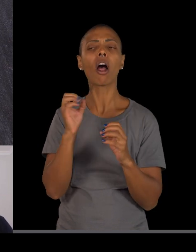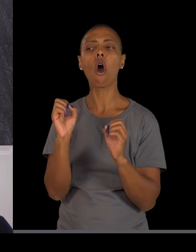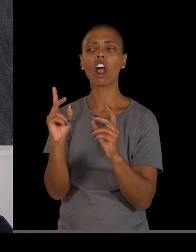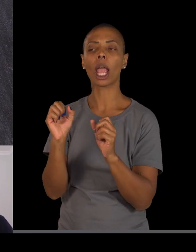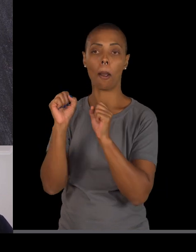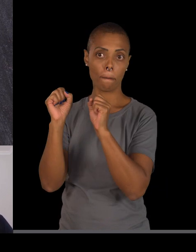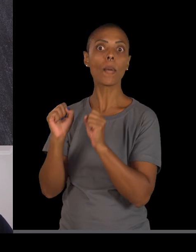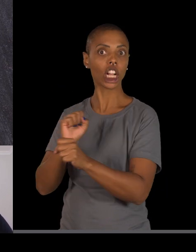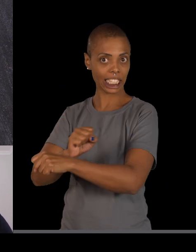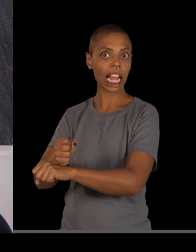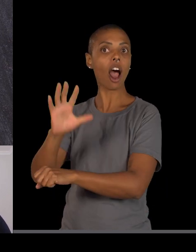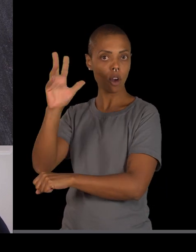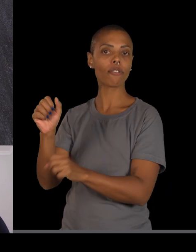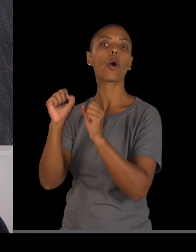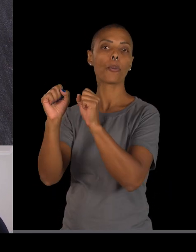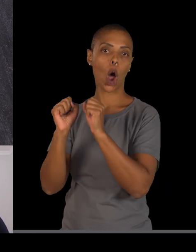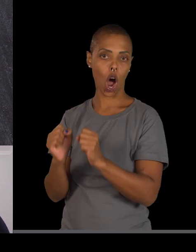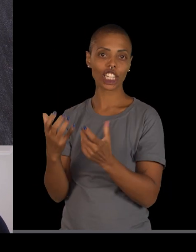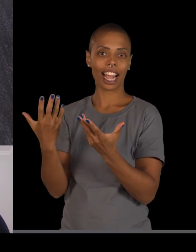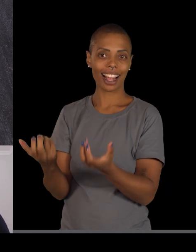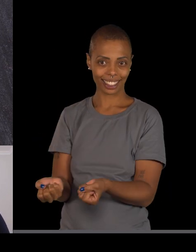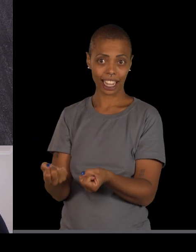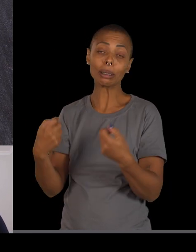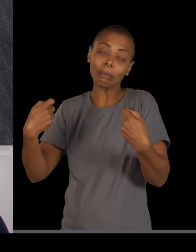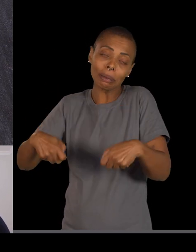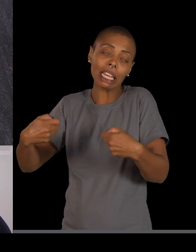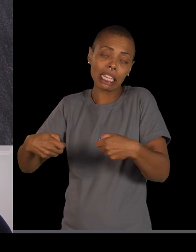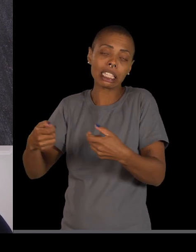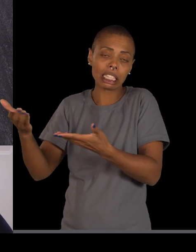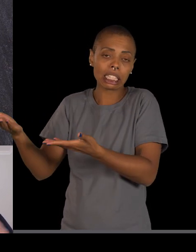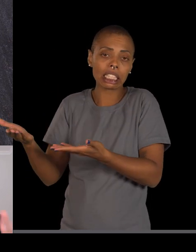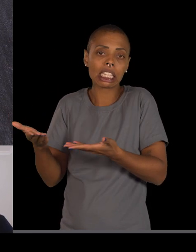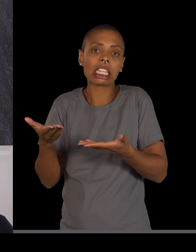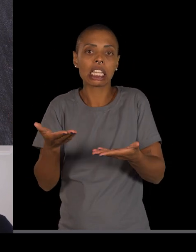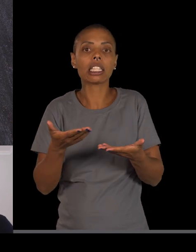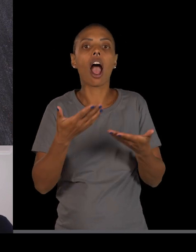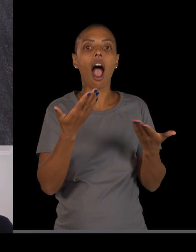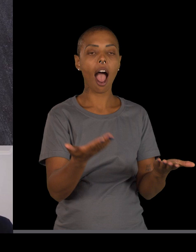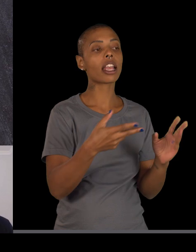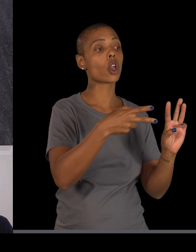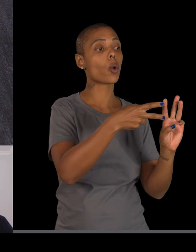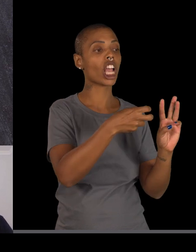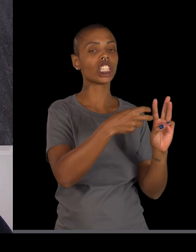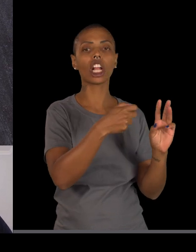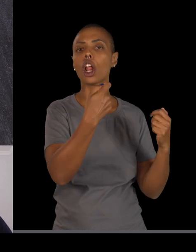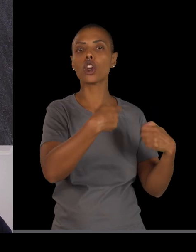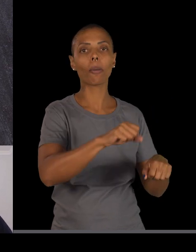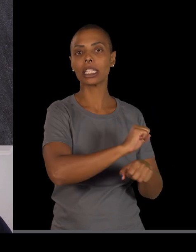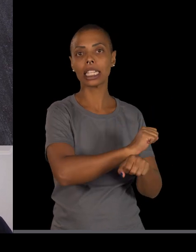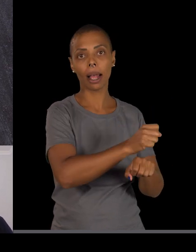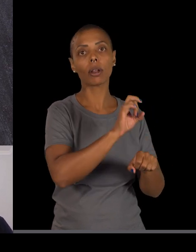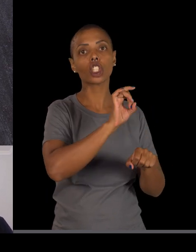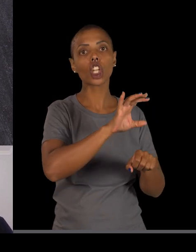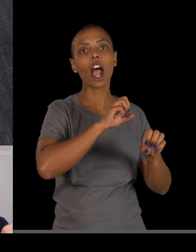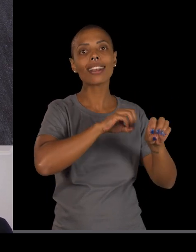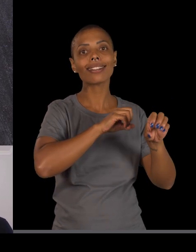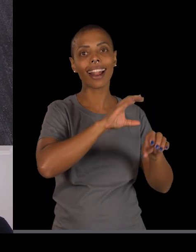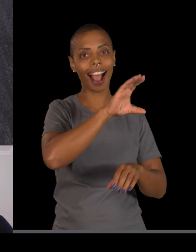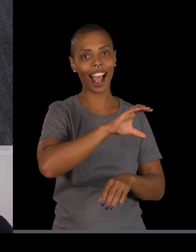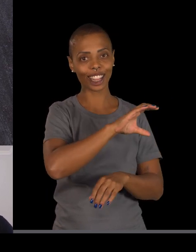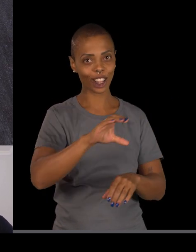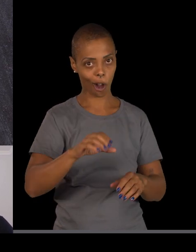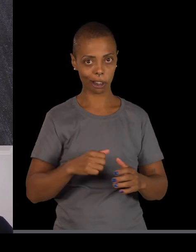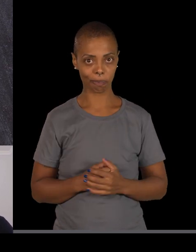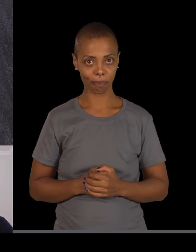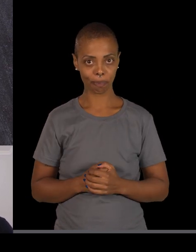estava ok, era necessário, nesse sentido, escravizar o africano para que o indígena ele fosse catequizado. Esse